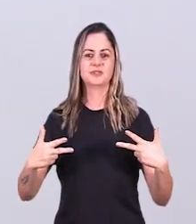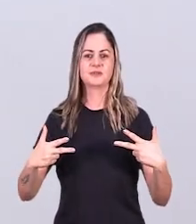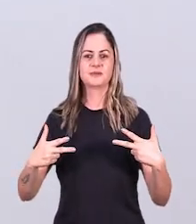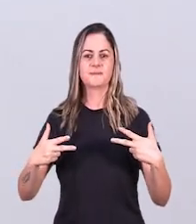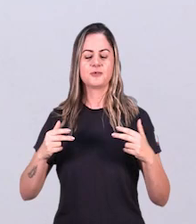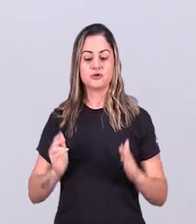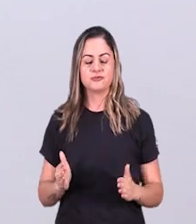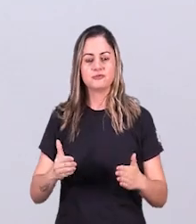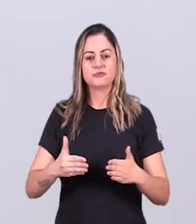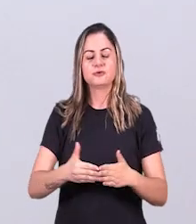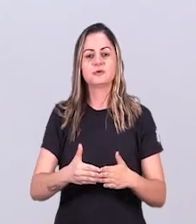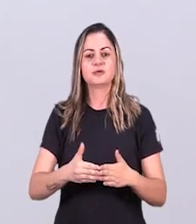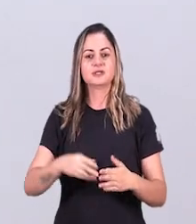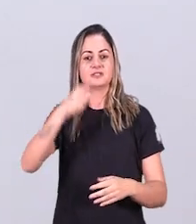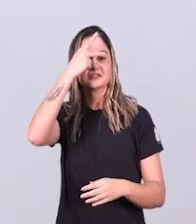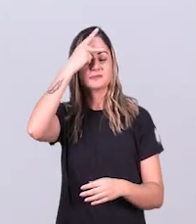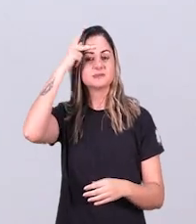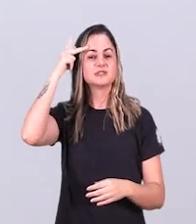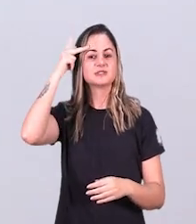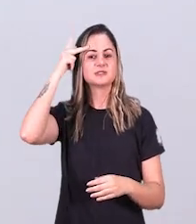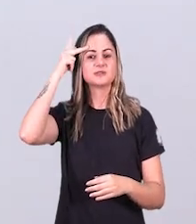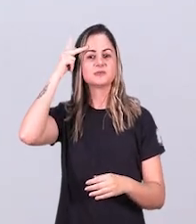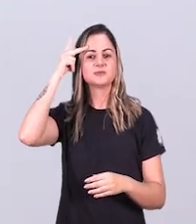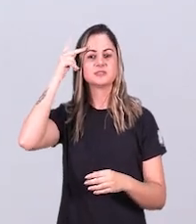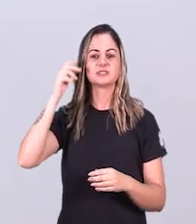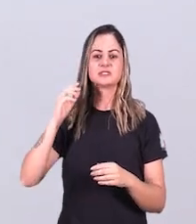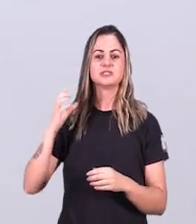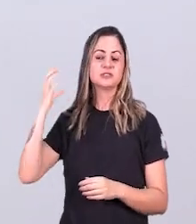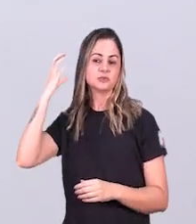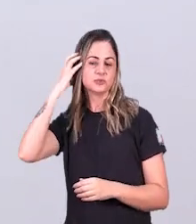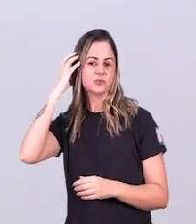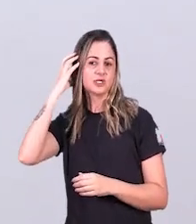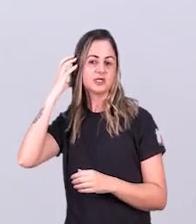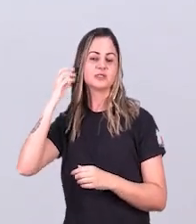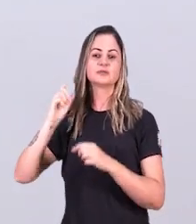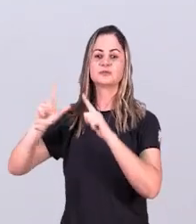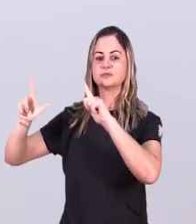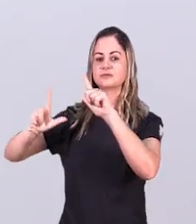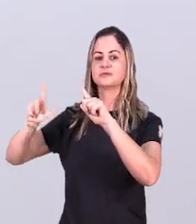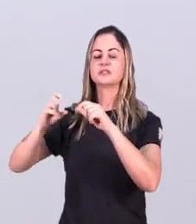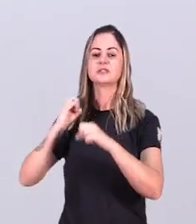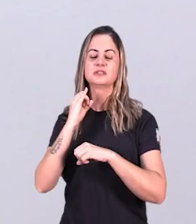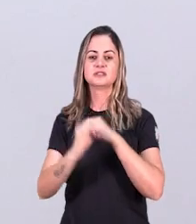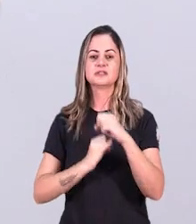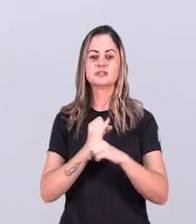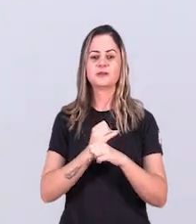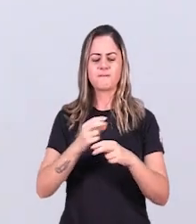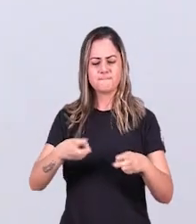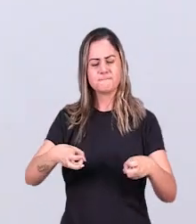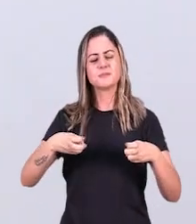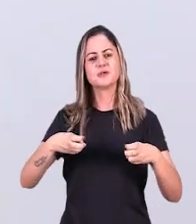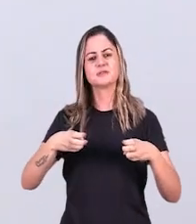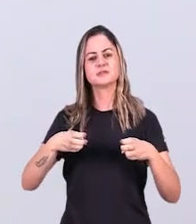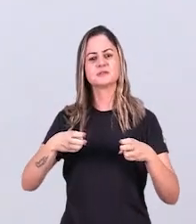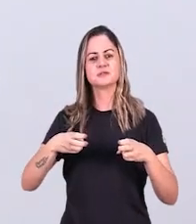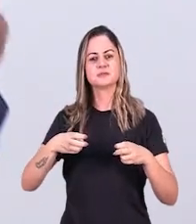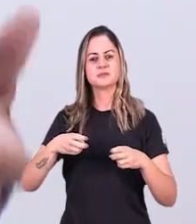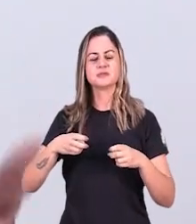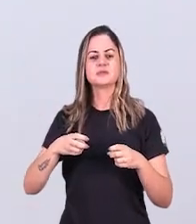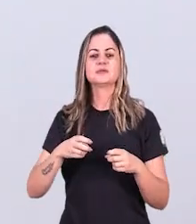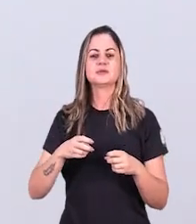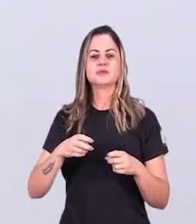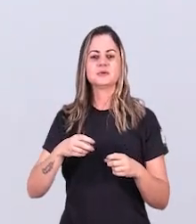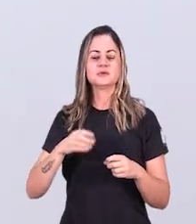que seja direcionado para o público através dos veículos de comunicação. Eu vejo aí, pessoal, da